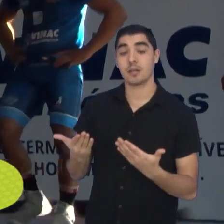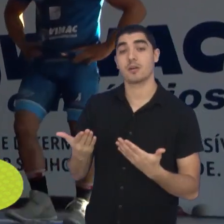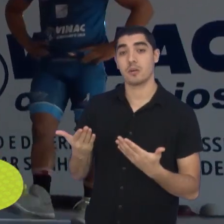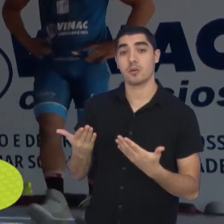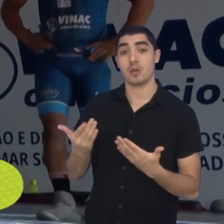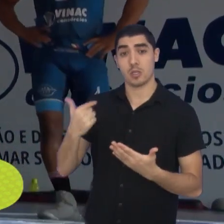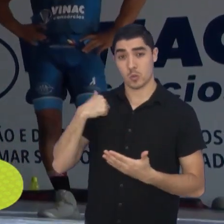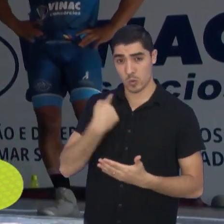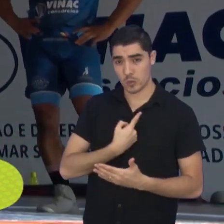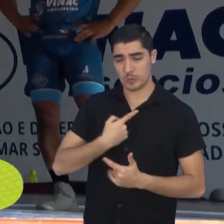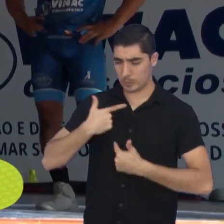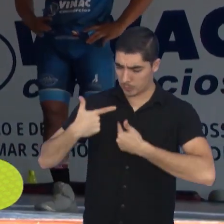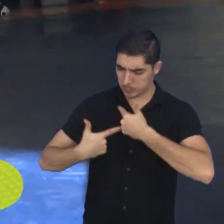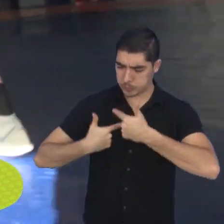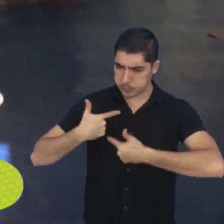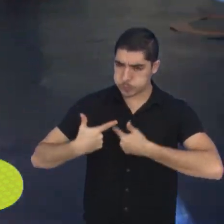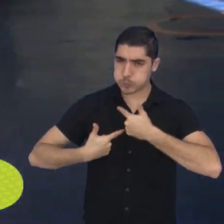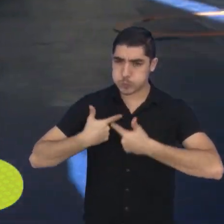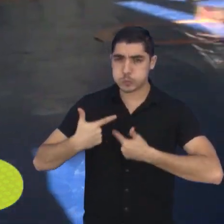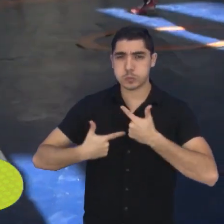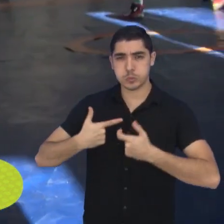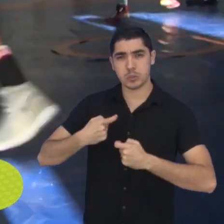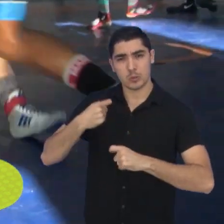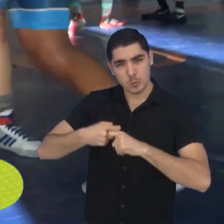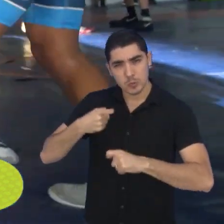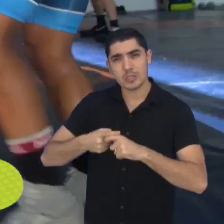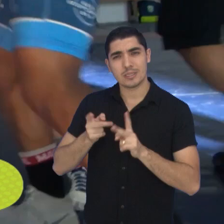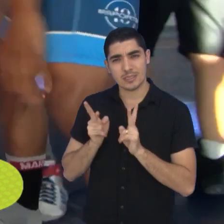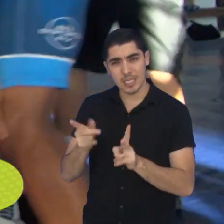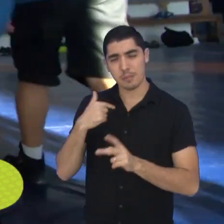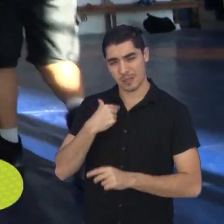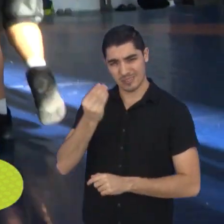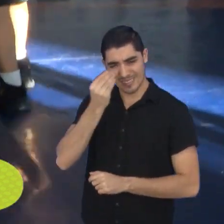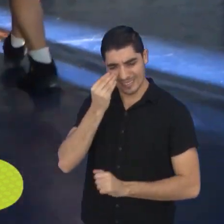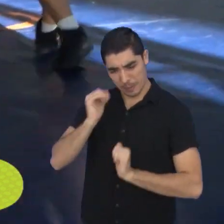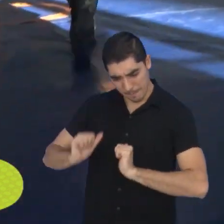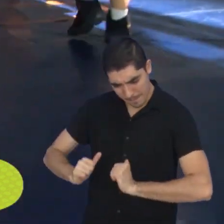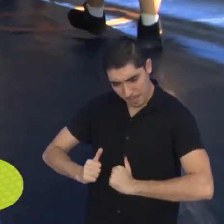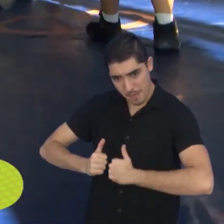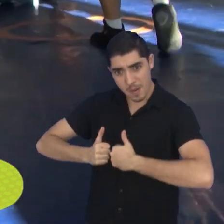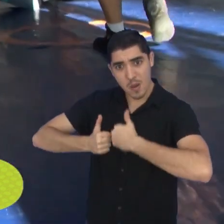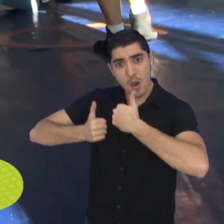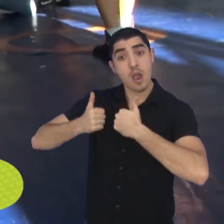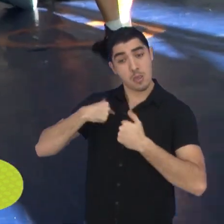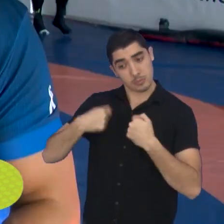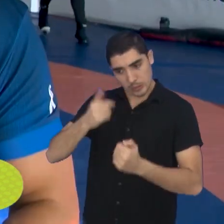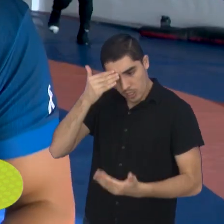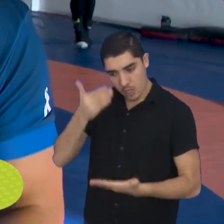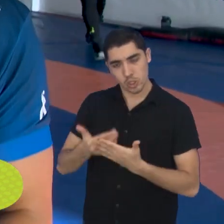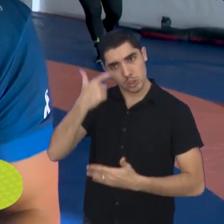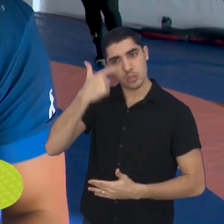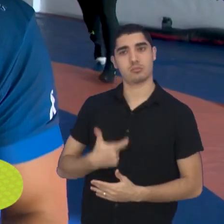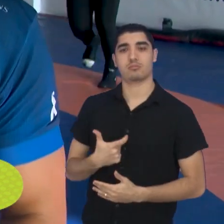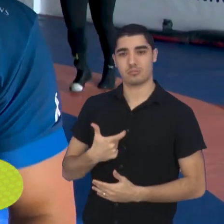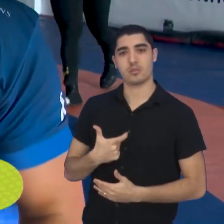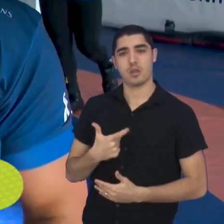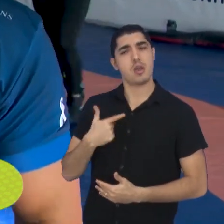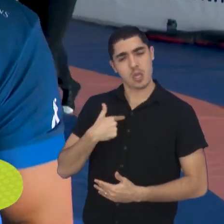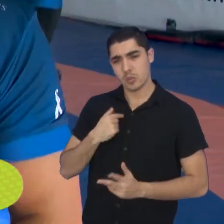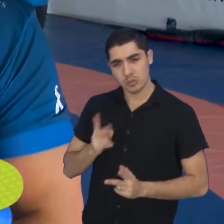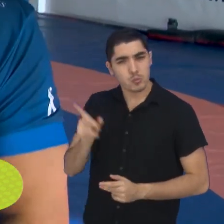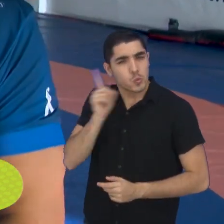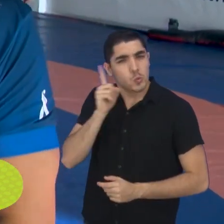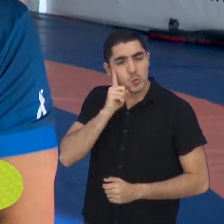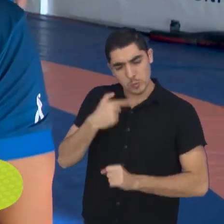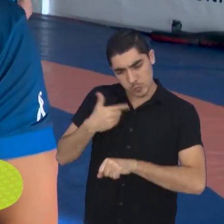gente trabalha muito duro também, quando a gente se sacrifica e entrega o nosso melhor, nós temos que acreditar naquilo que entregamos, né? E eu não sou diferente, eu acredito muito naquilo que eu faço todo